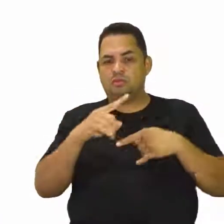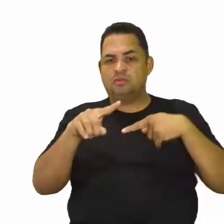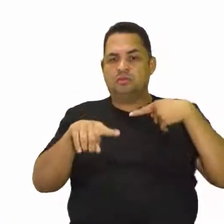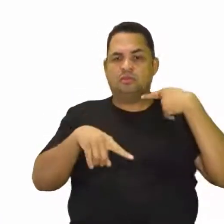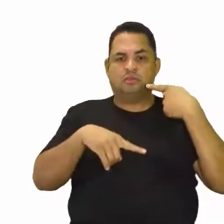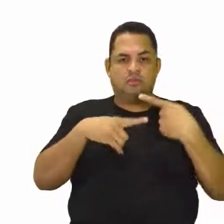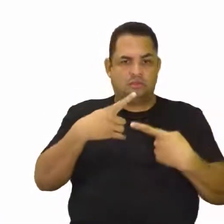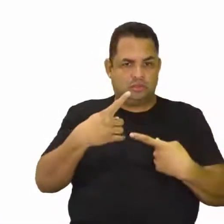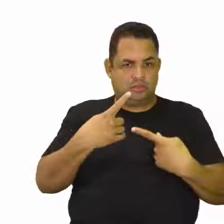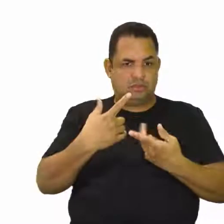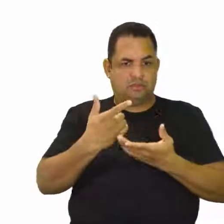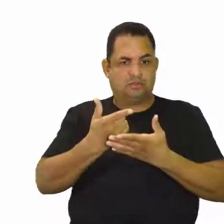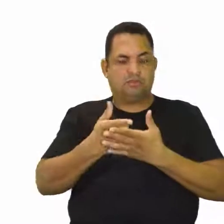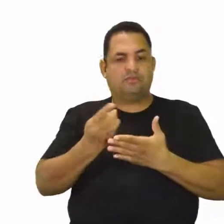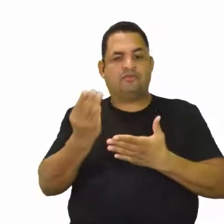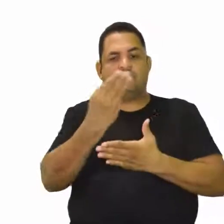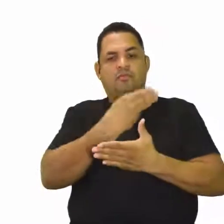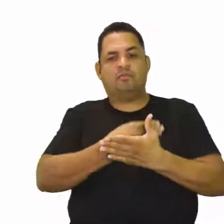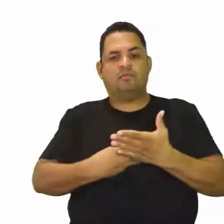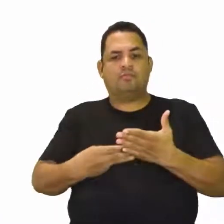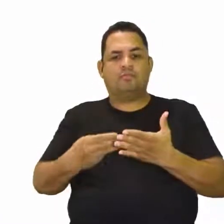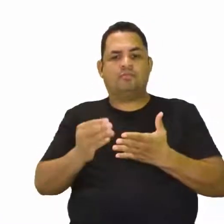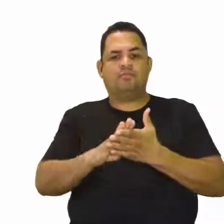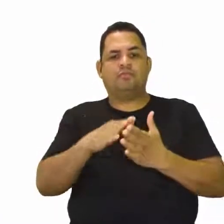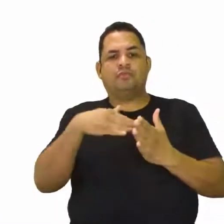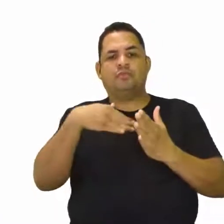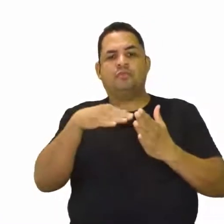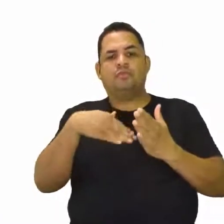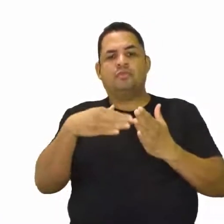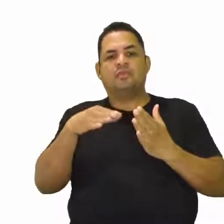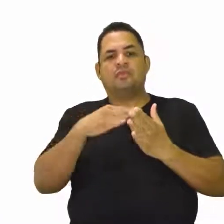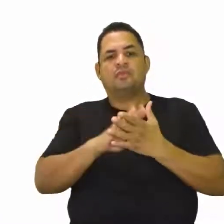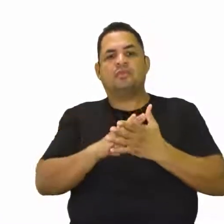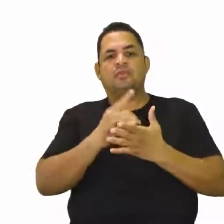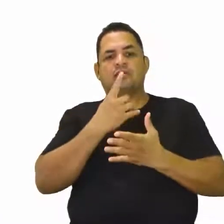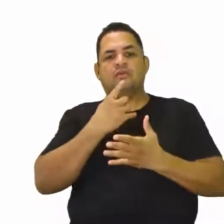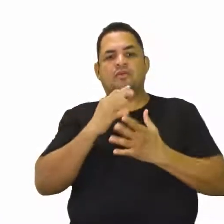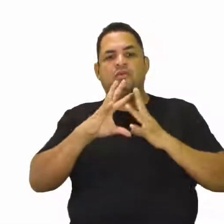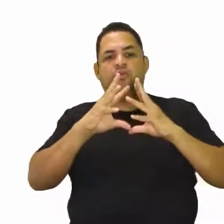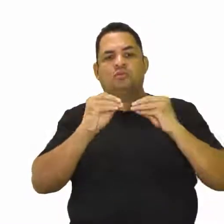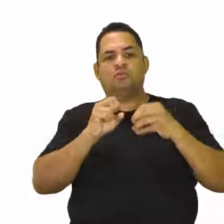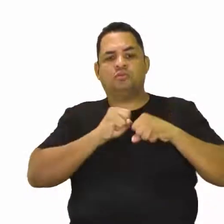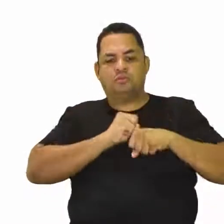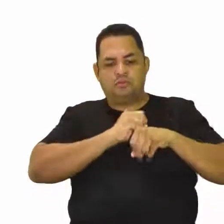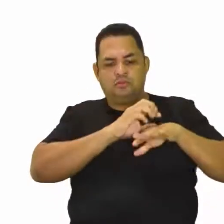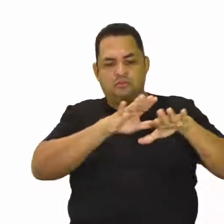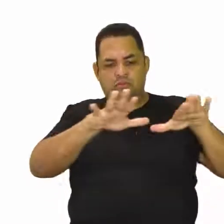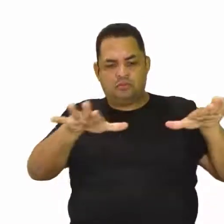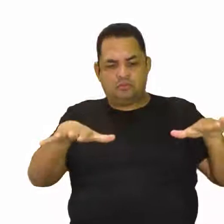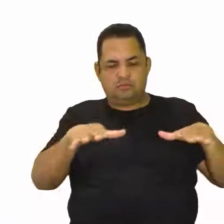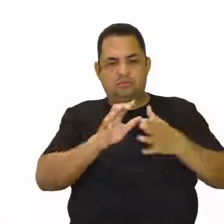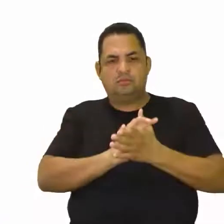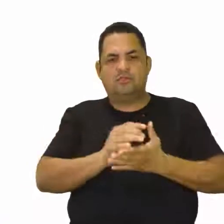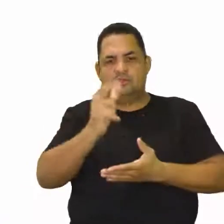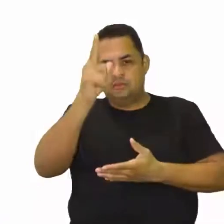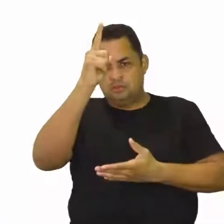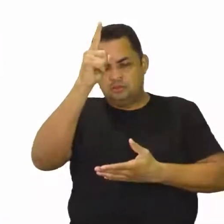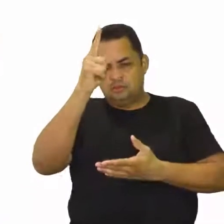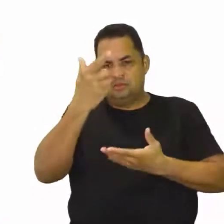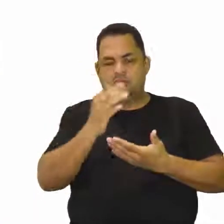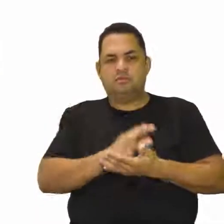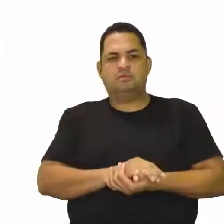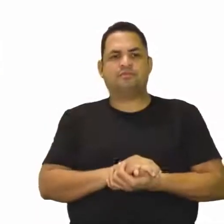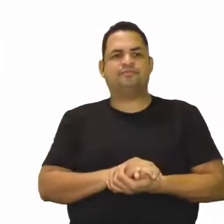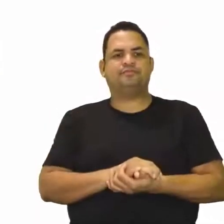vocês verão um mapa pintado de vermelho de toda a expansão alemã.